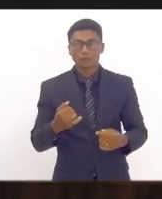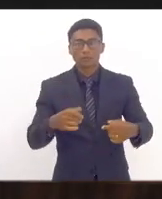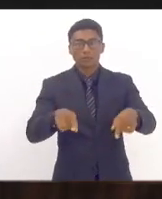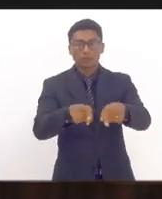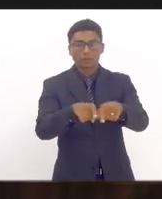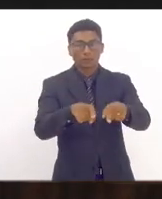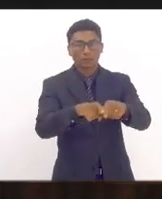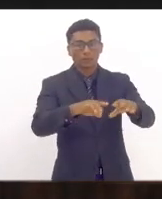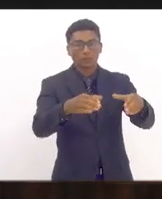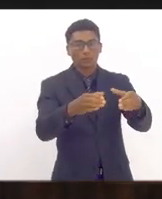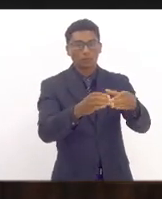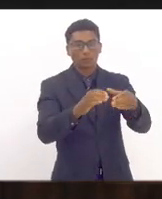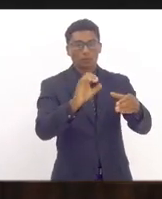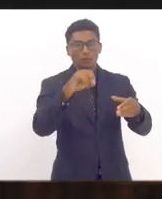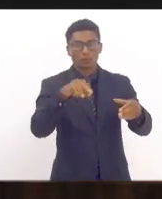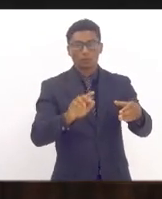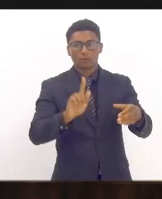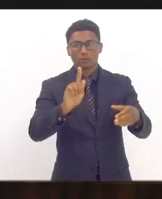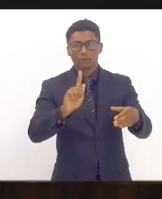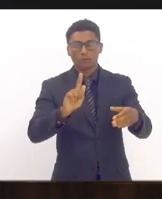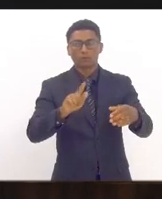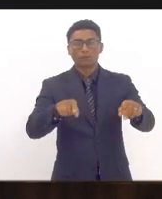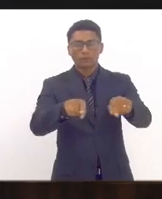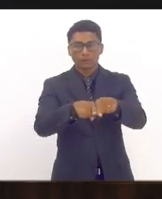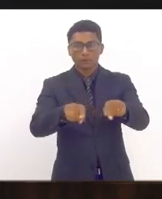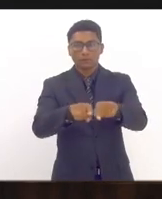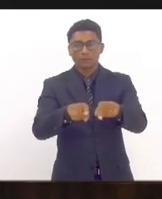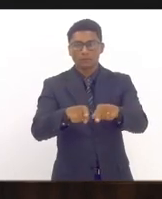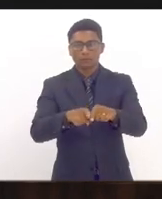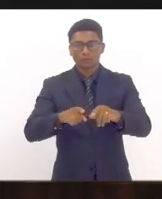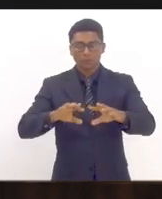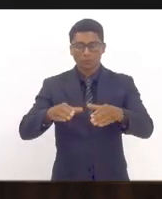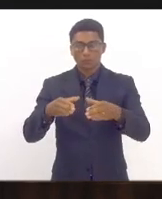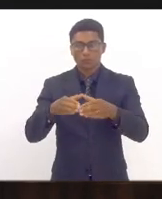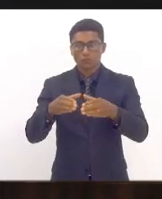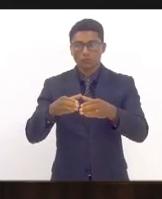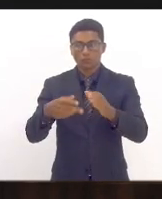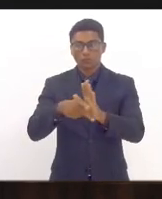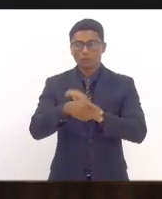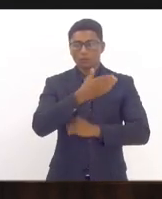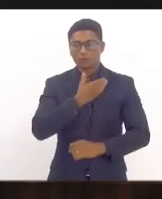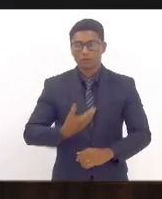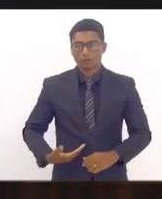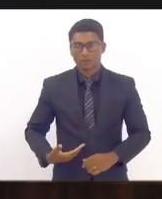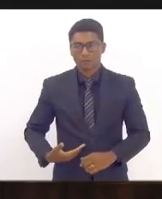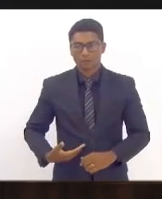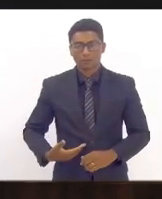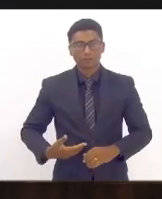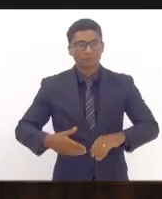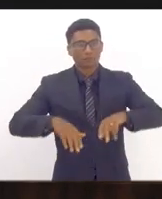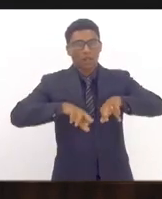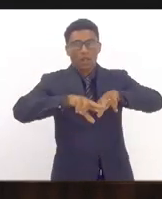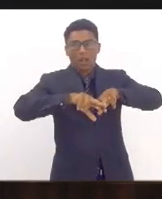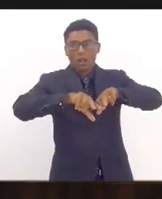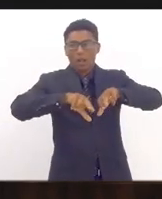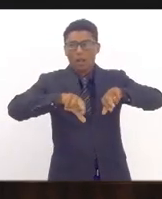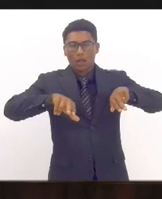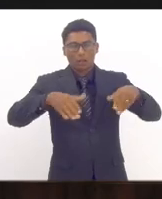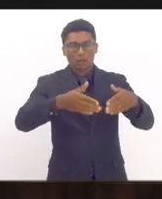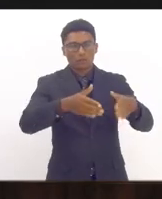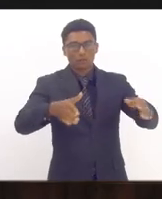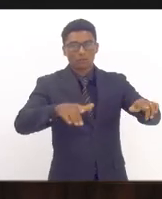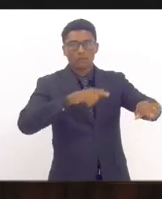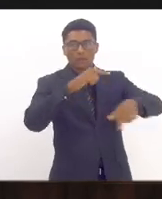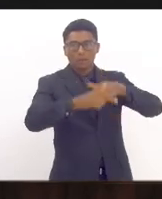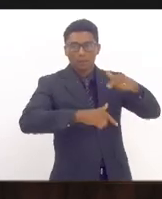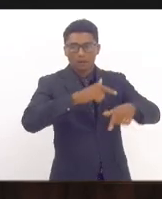governamentais órgãos públicos e iniciativas que se destacaram na promoção da